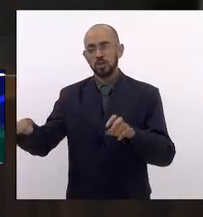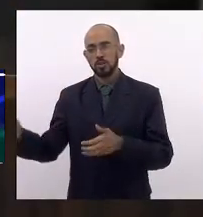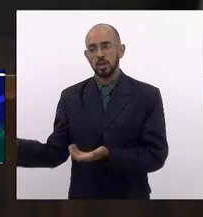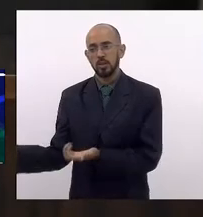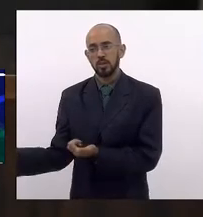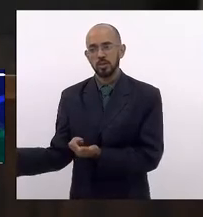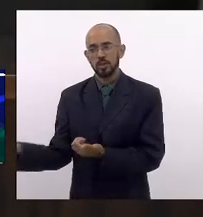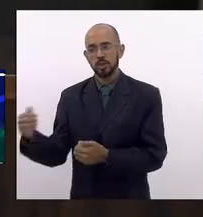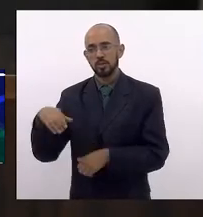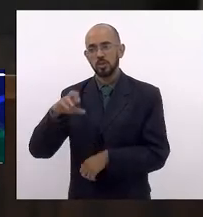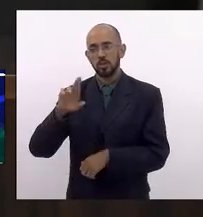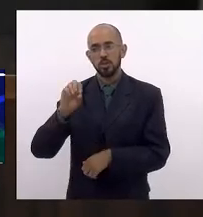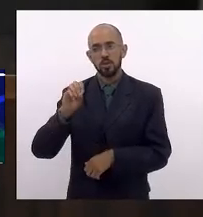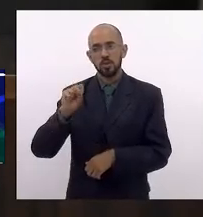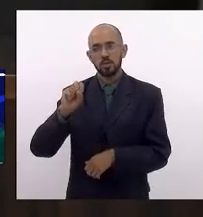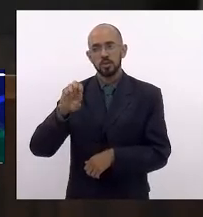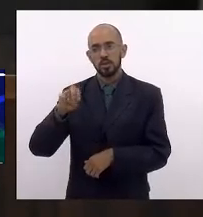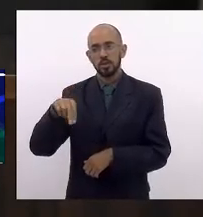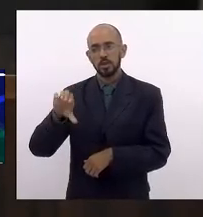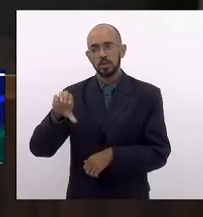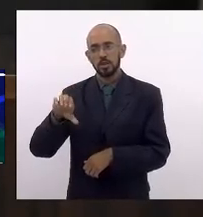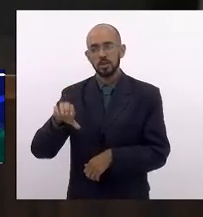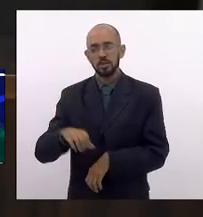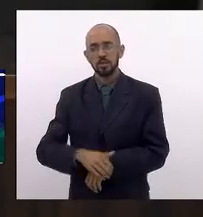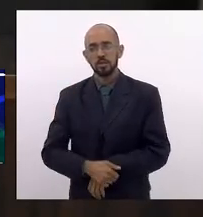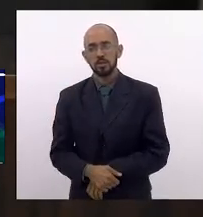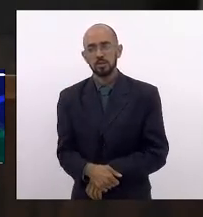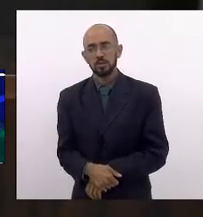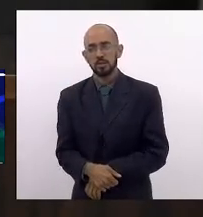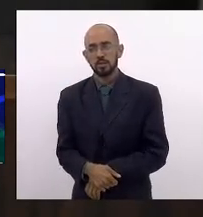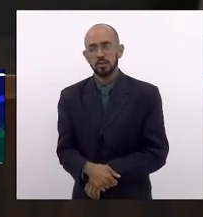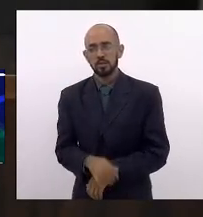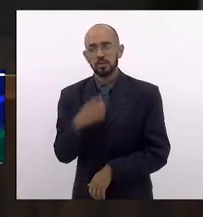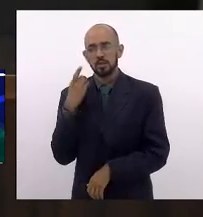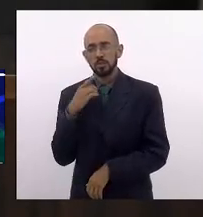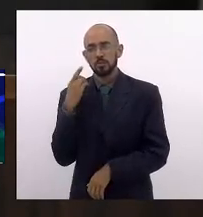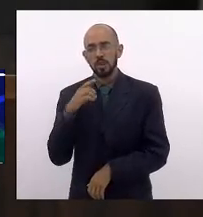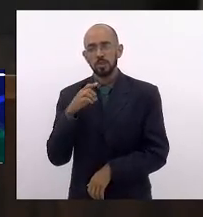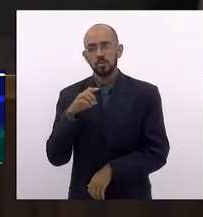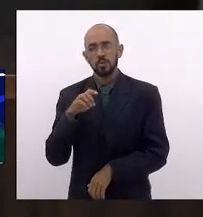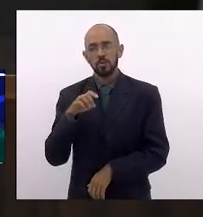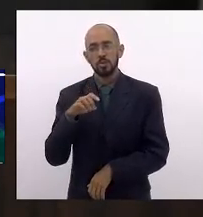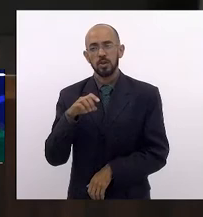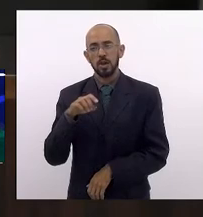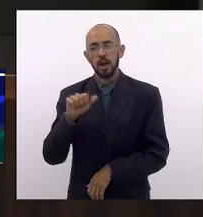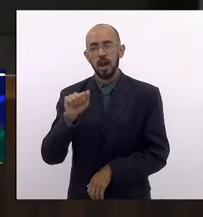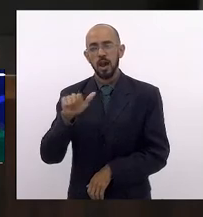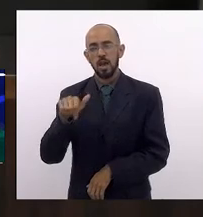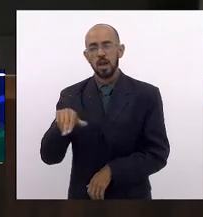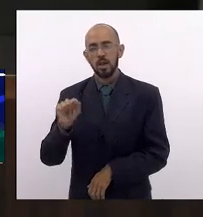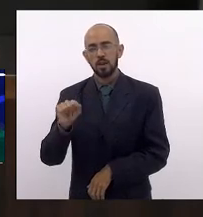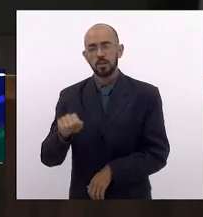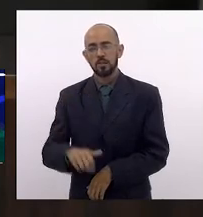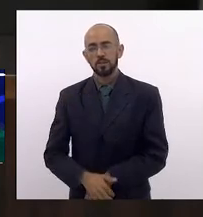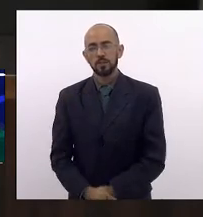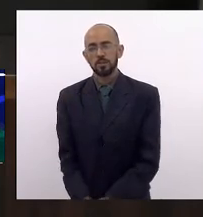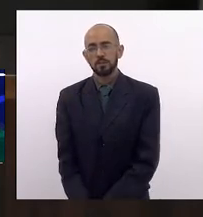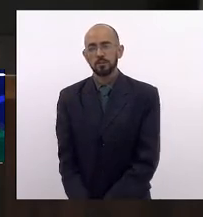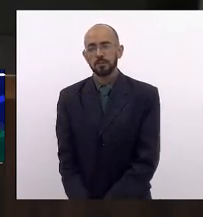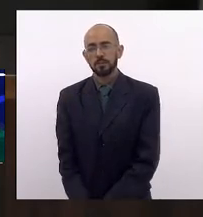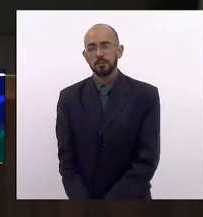Rosane Félix deputada Rosane férias Deputado Edson José italiana Passos